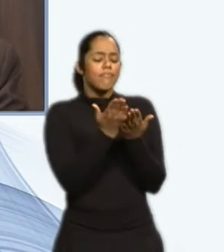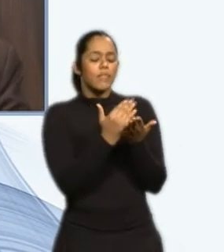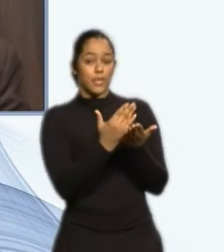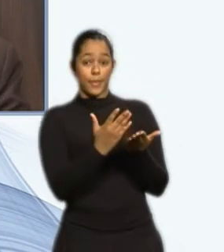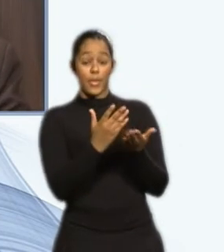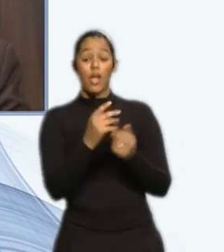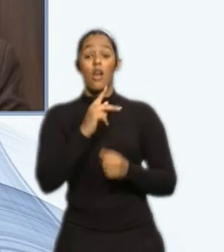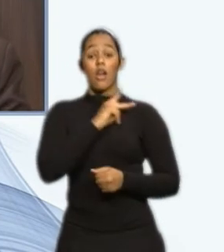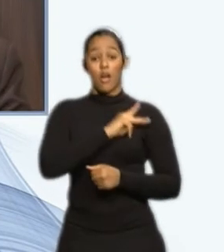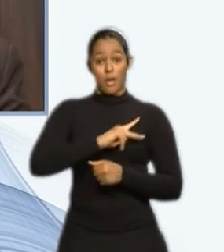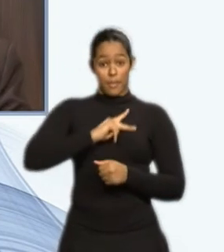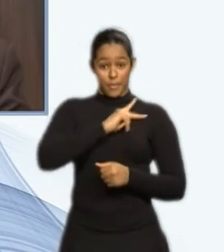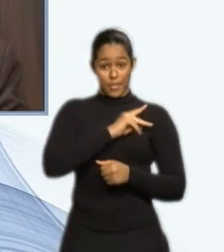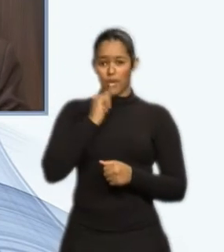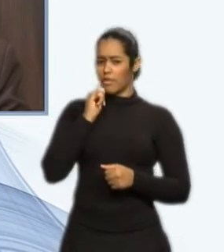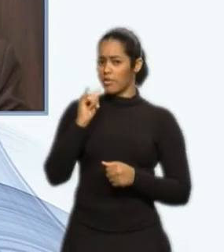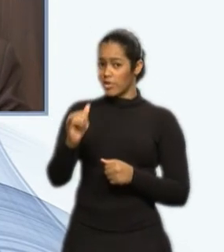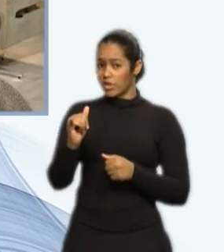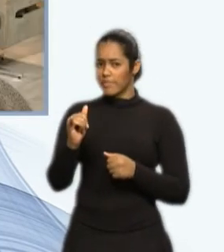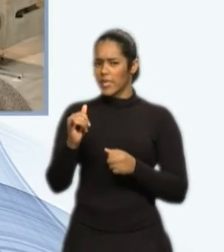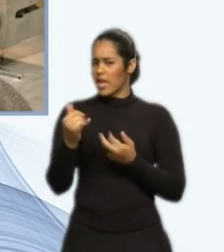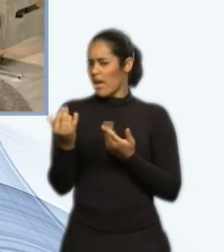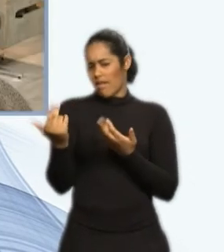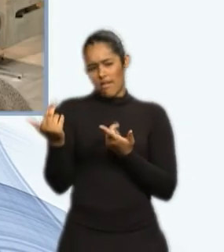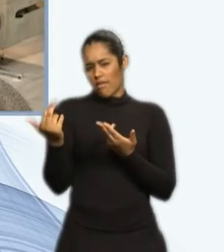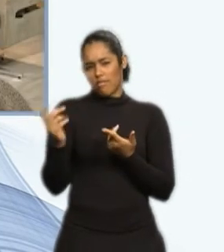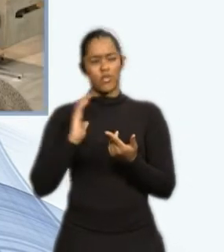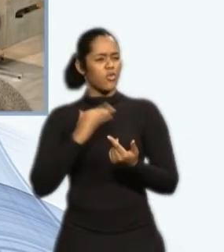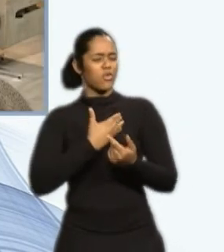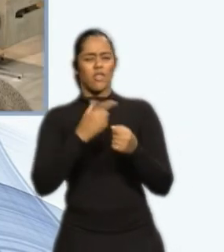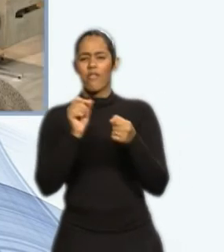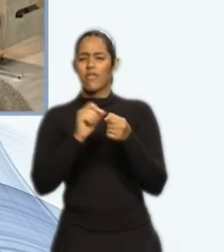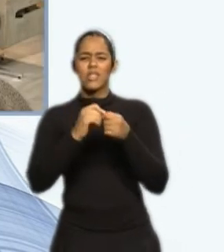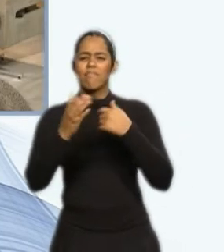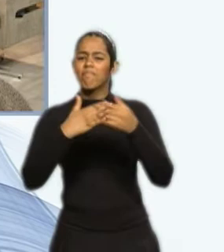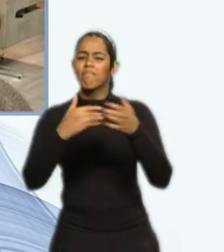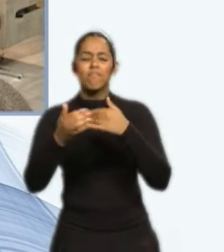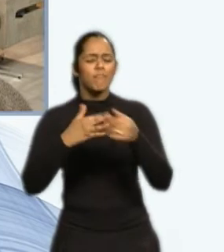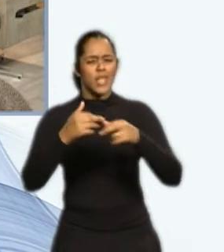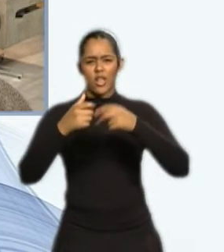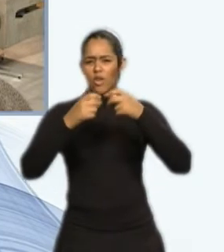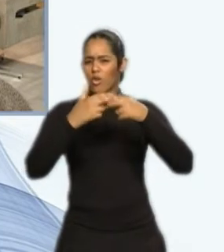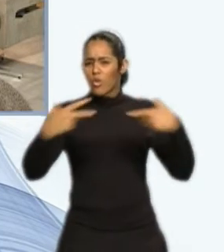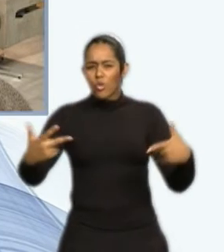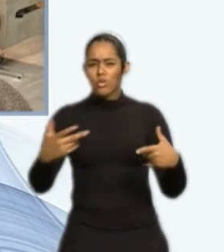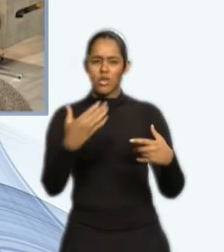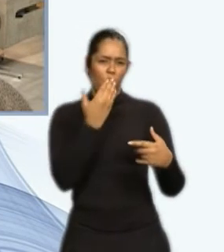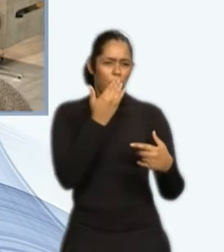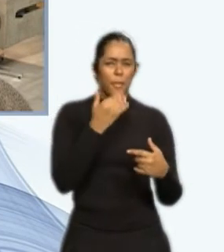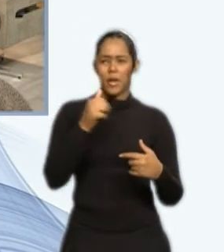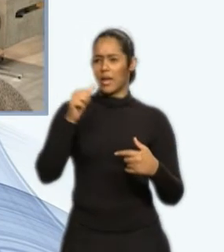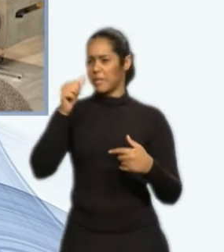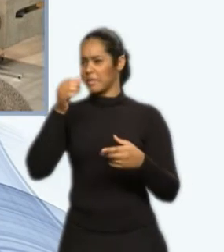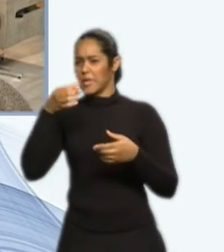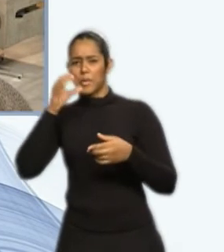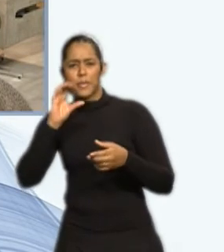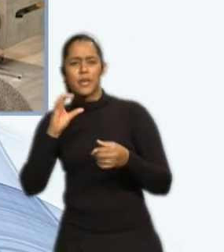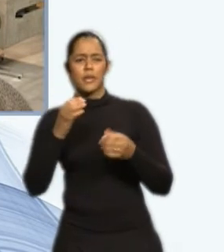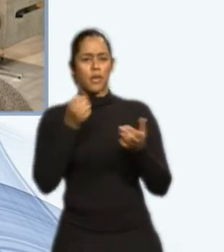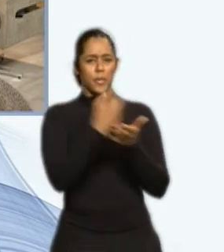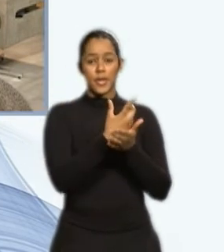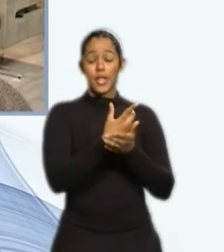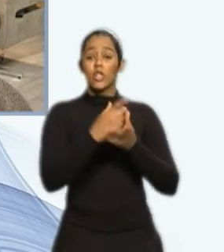Coríntios, Paulo diz que assim como a gente faz qualquer outras coisas, comer, beber, comprar, nós devemos